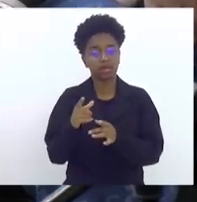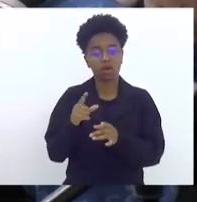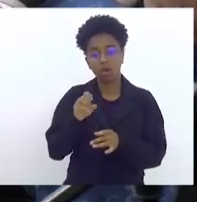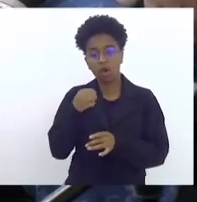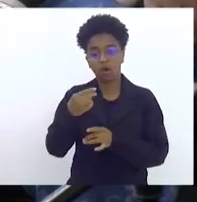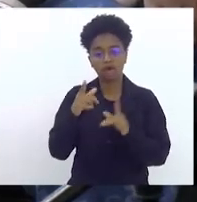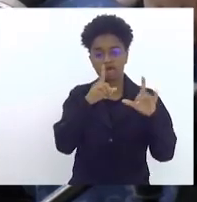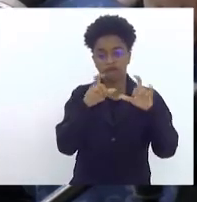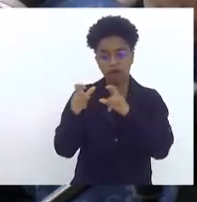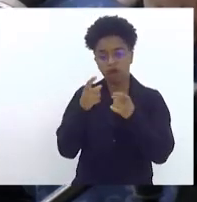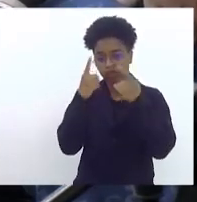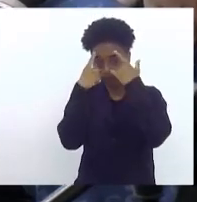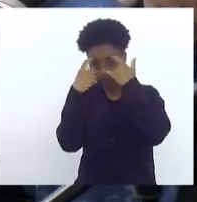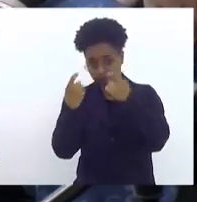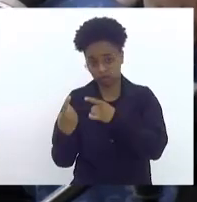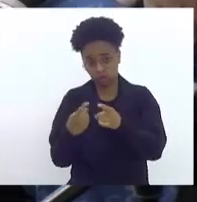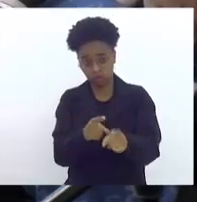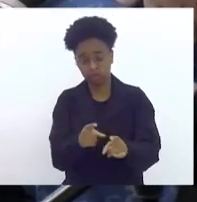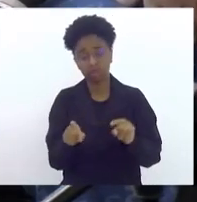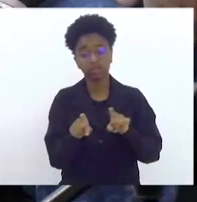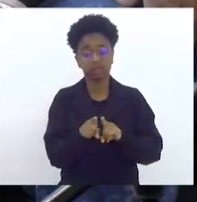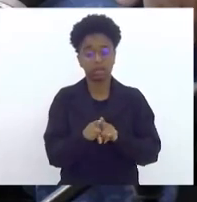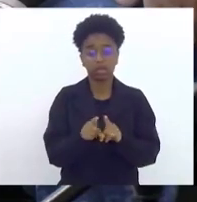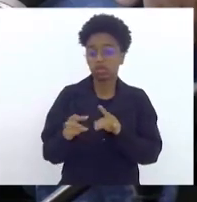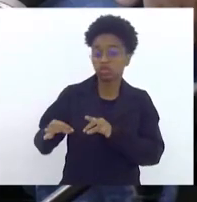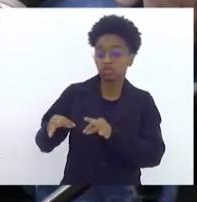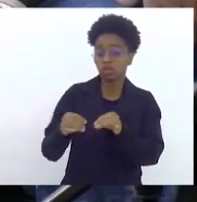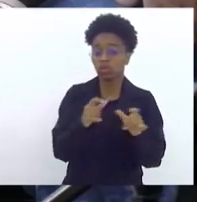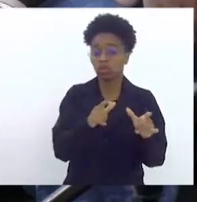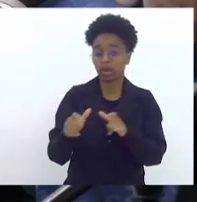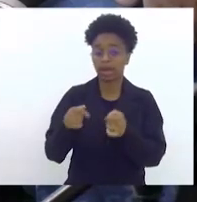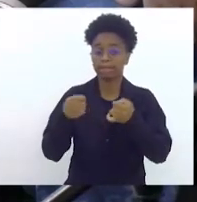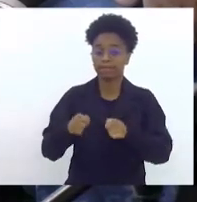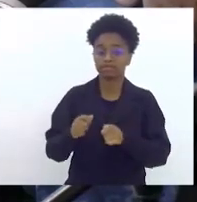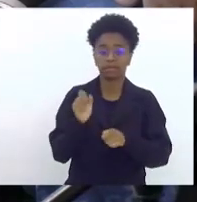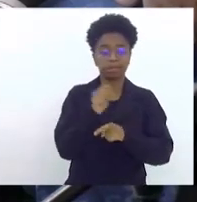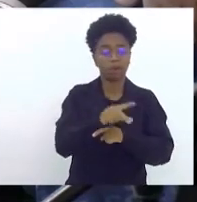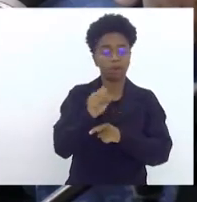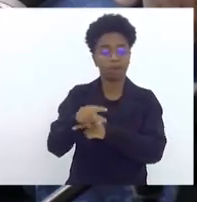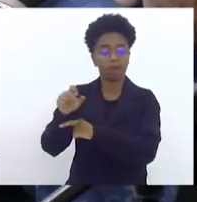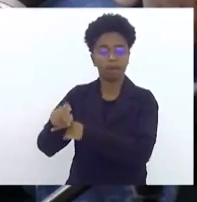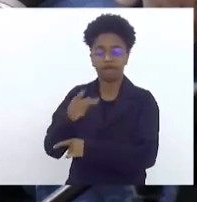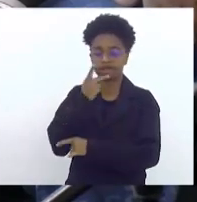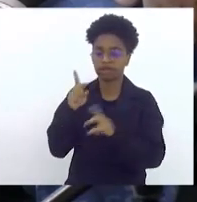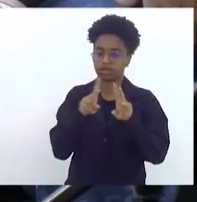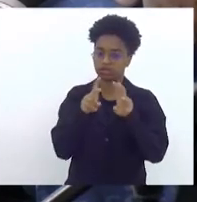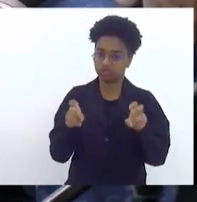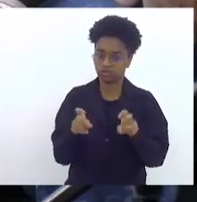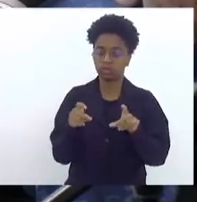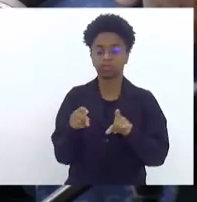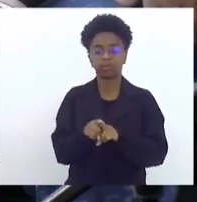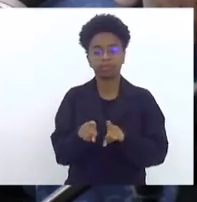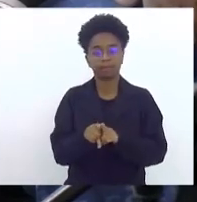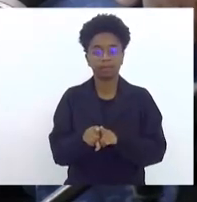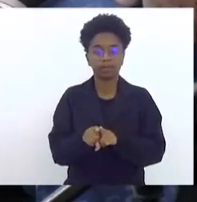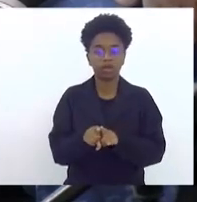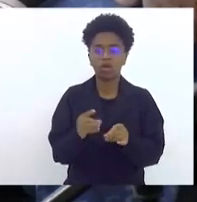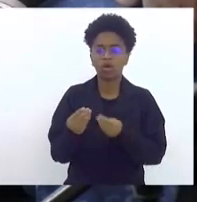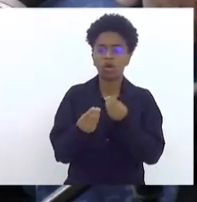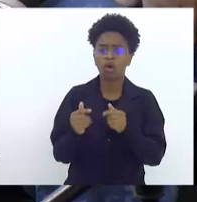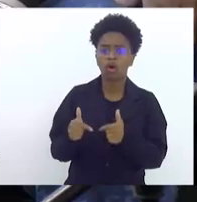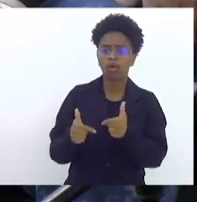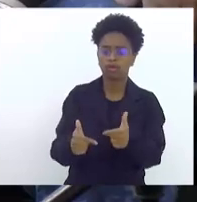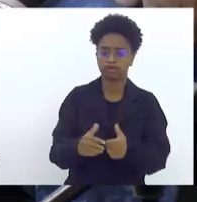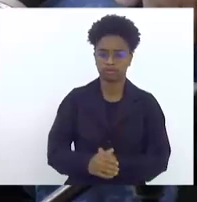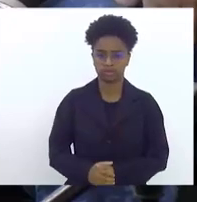fotográfica Então vamos estar em todos os lugares falando sobre isso e a questão de o que fazer né